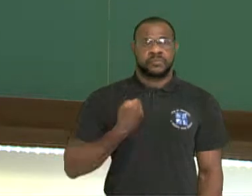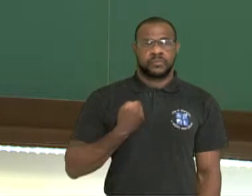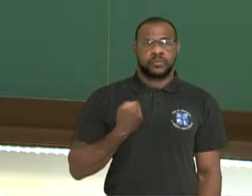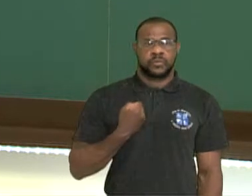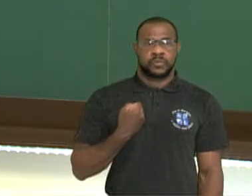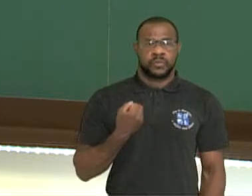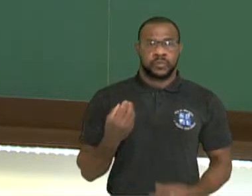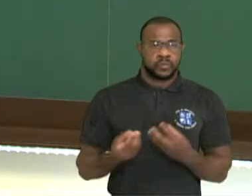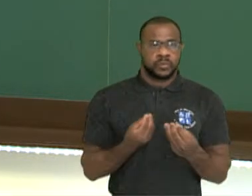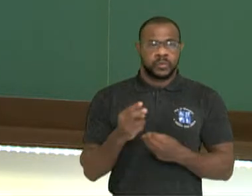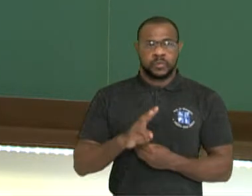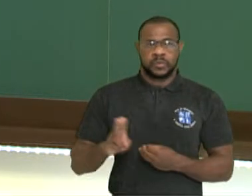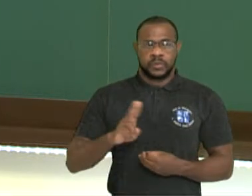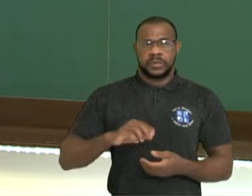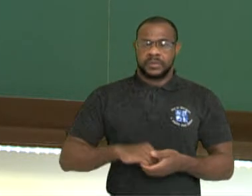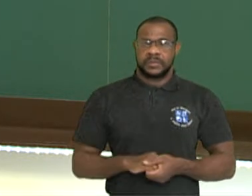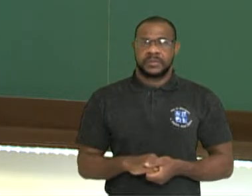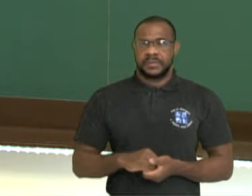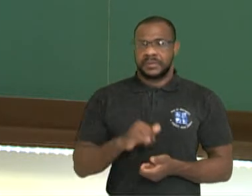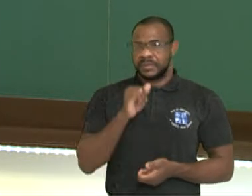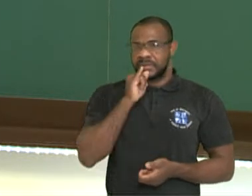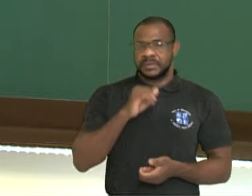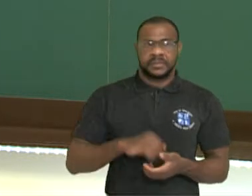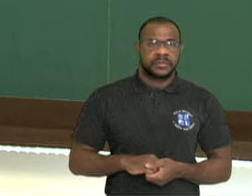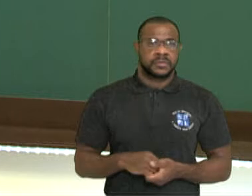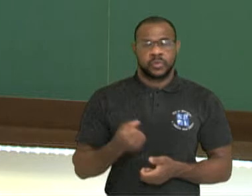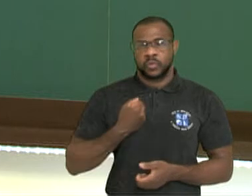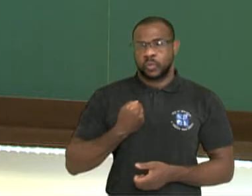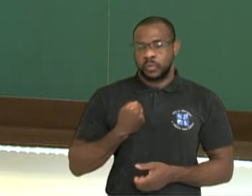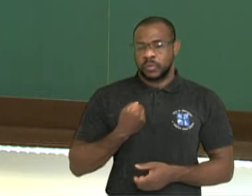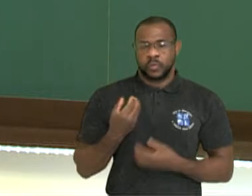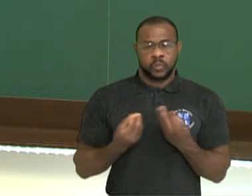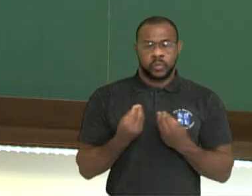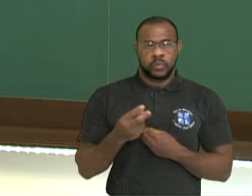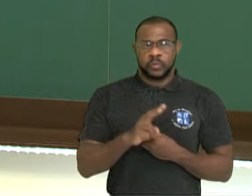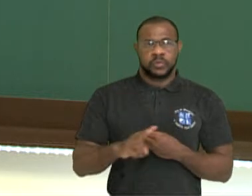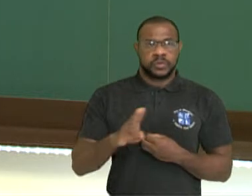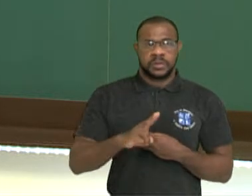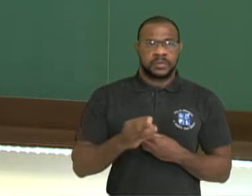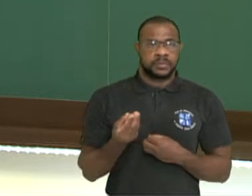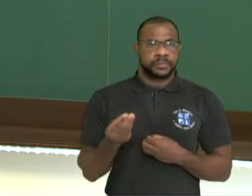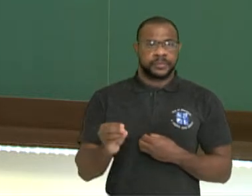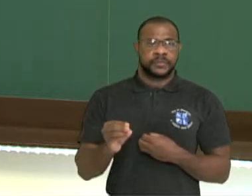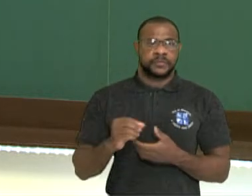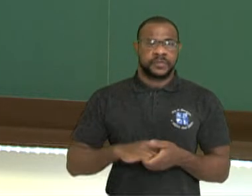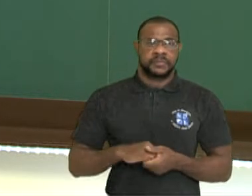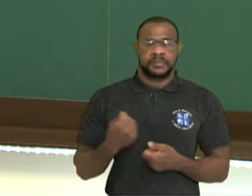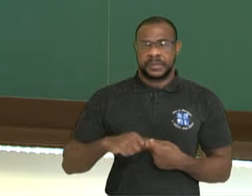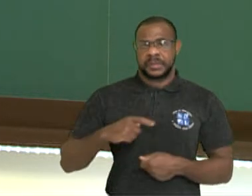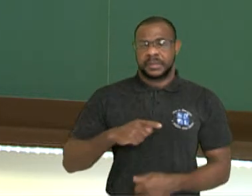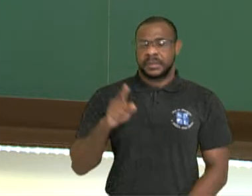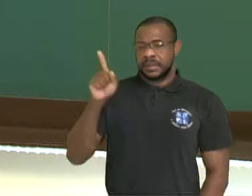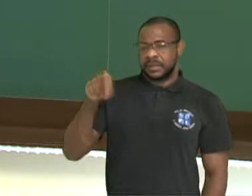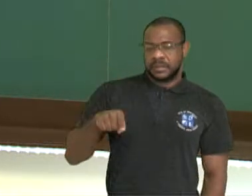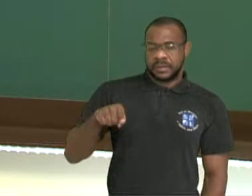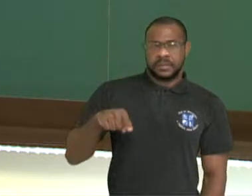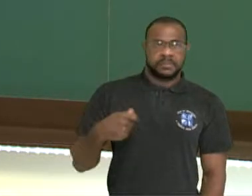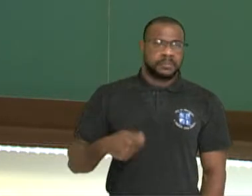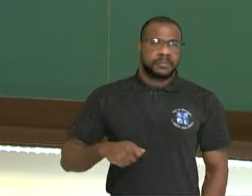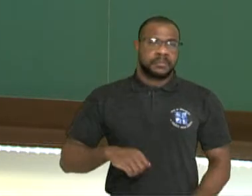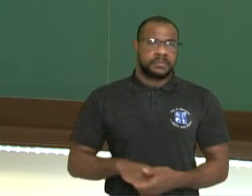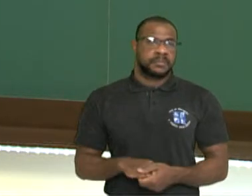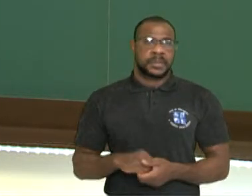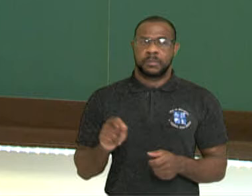tilde. Agora, quando estiver entre dois números, vai ter aí um acento. Por quê? Para quê? Para